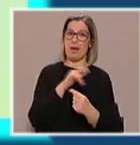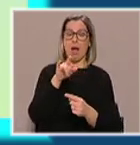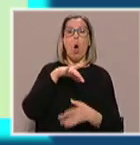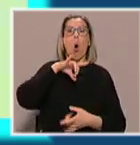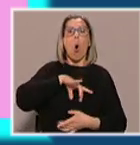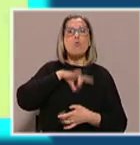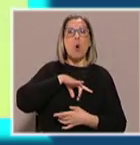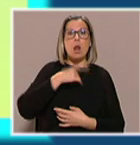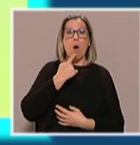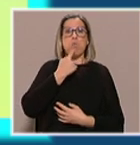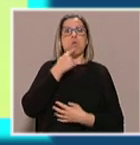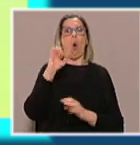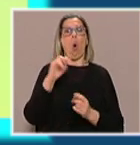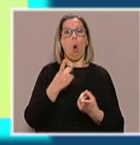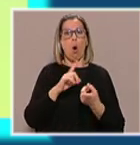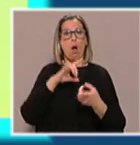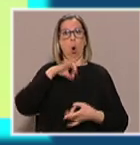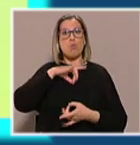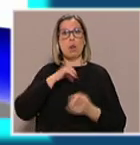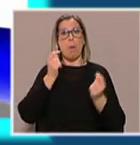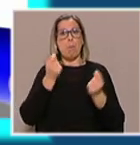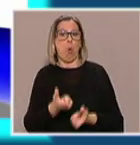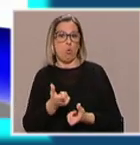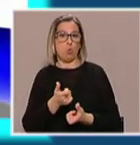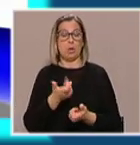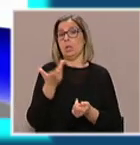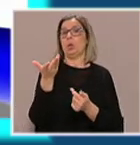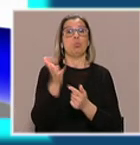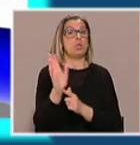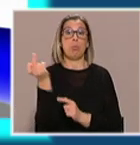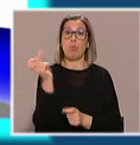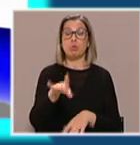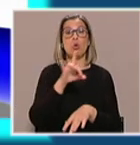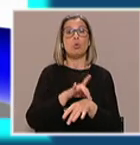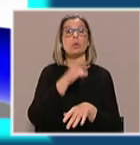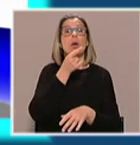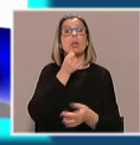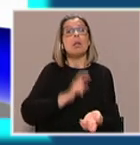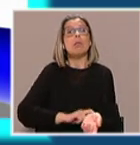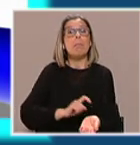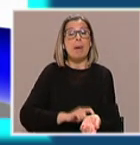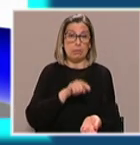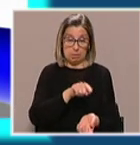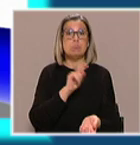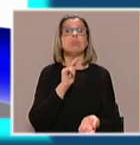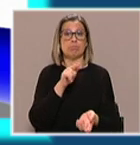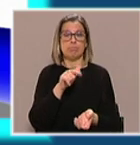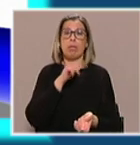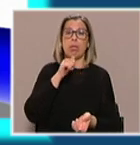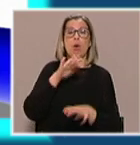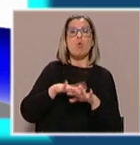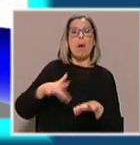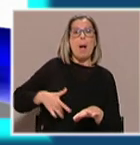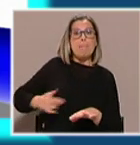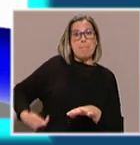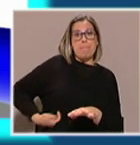ou alterando a forma como as células reagem. A diabetes é uma das perturbações hormonais mais vulgares, que ocorre quando o pâncreas segrega